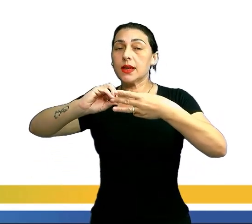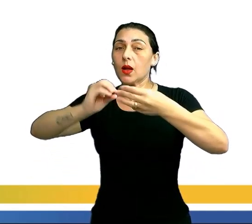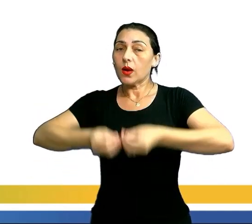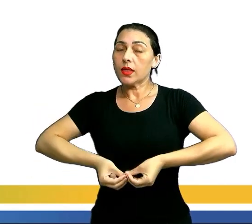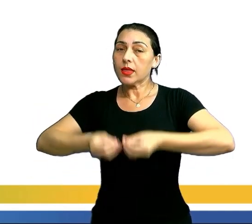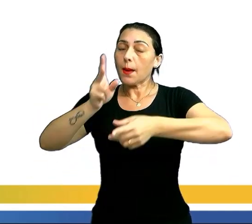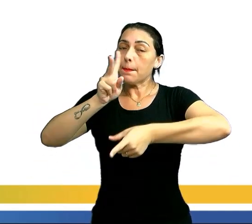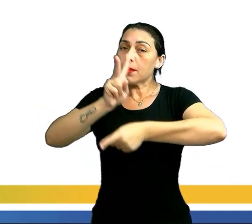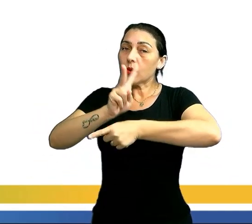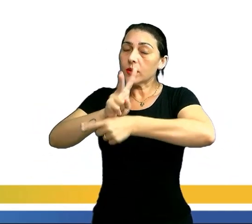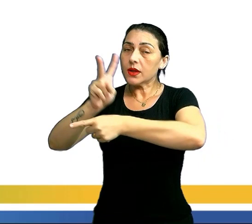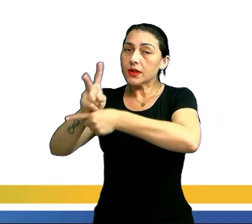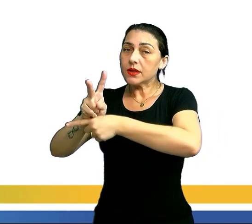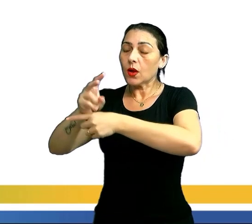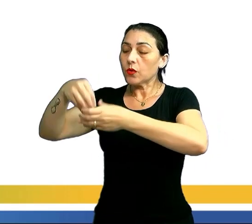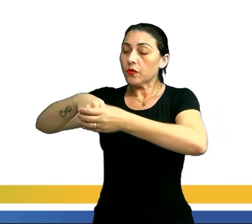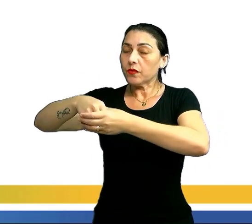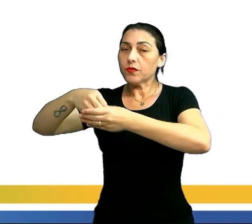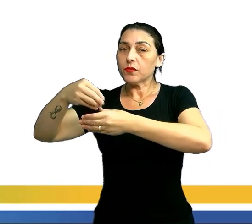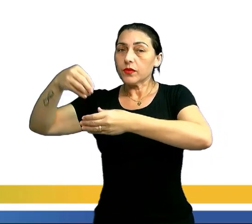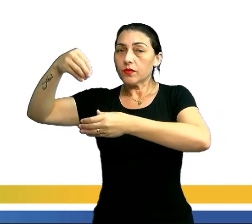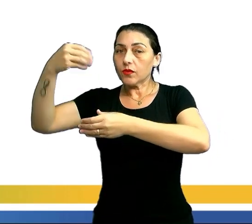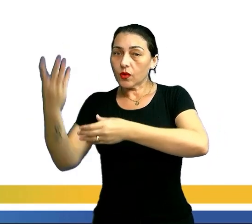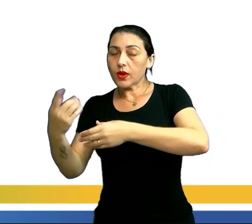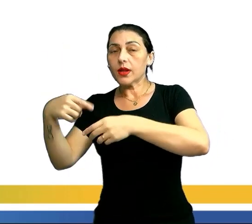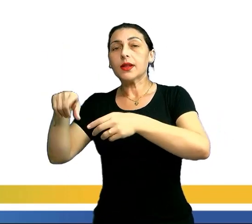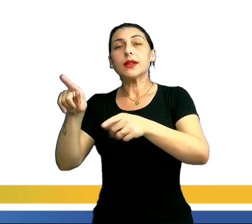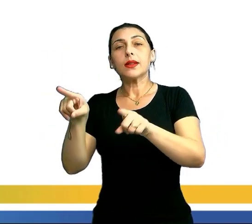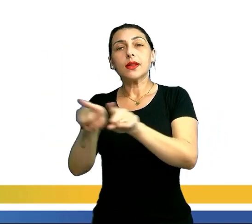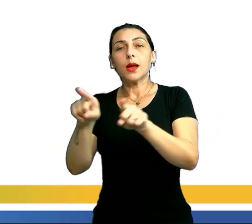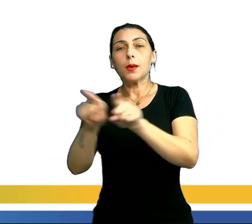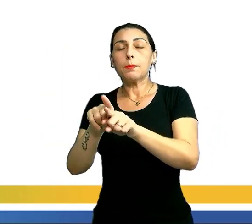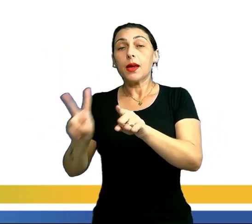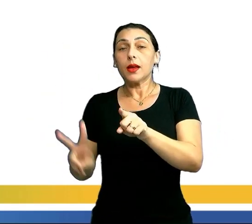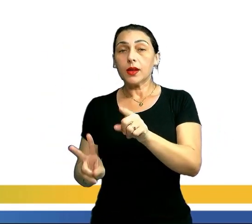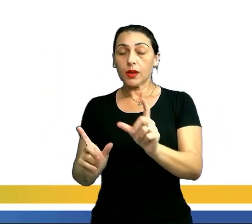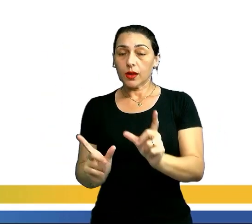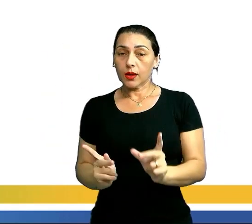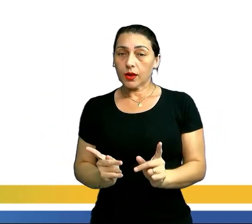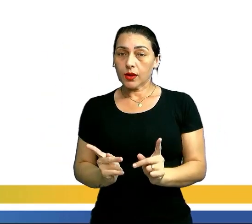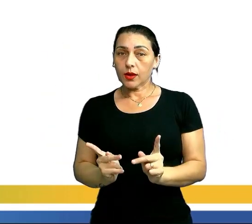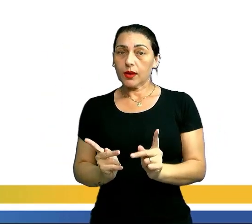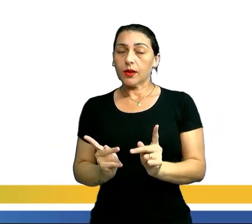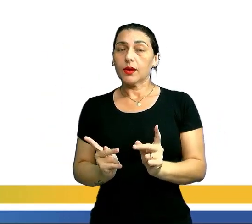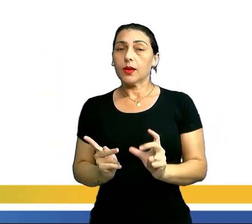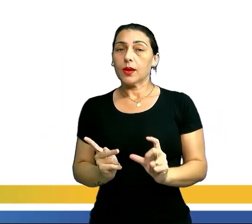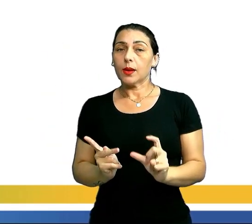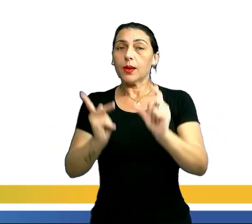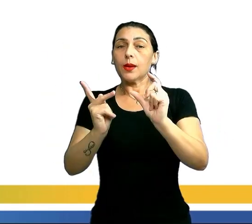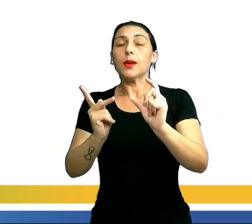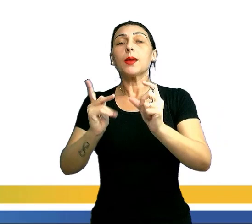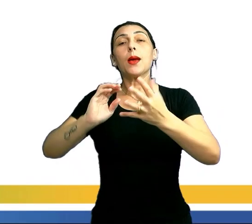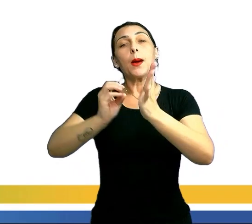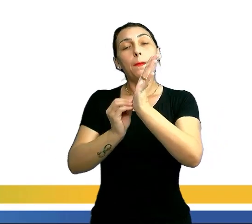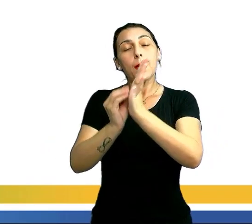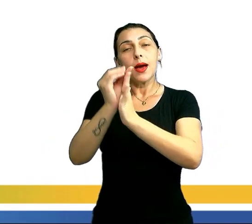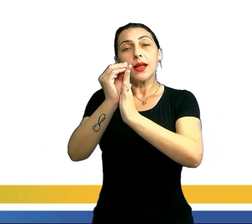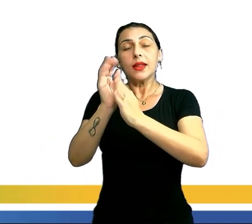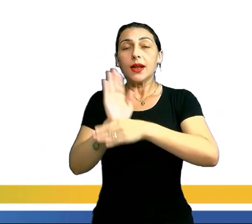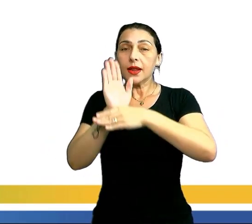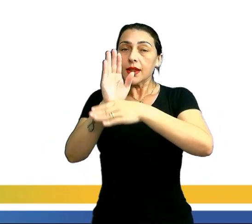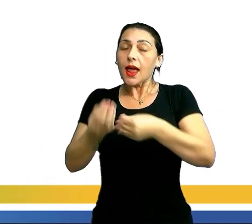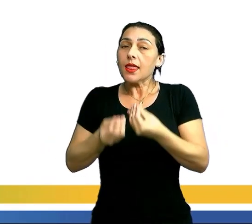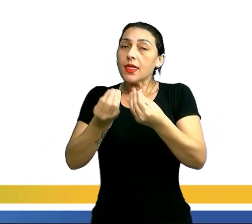fornece proteção do meio externo e nutrientes, e a bactéria favorece maior rendimento e aproveitamento